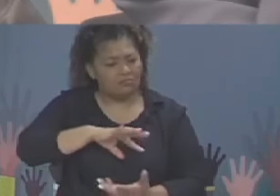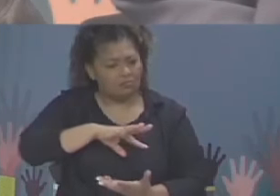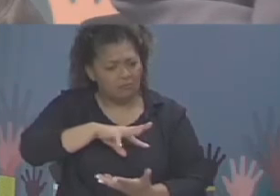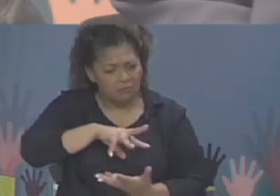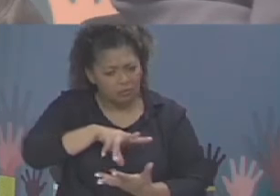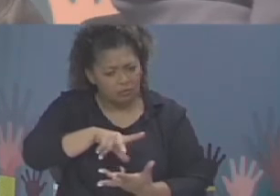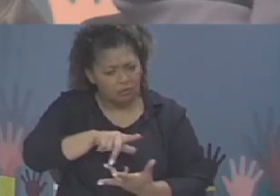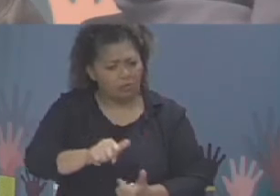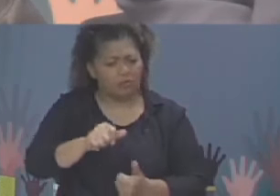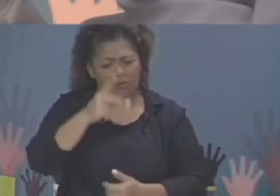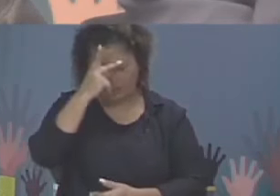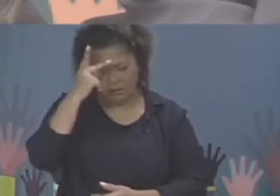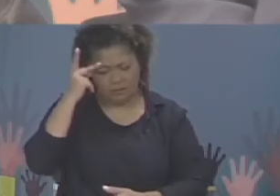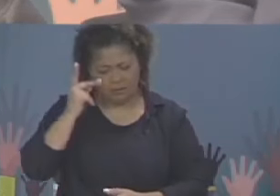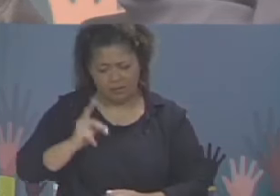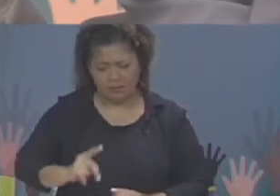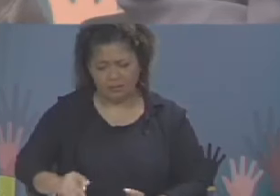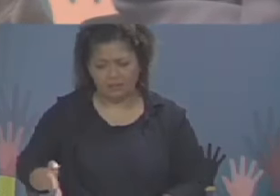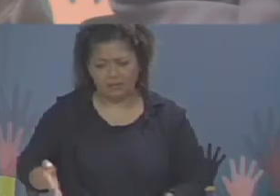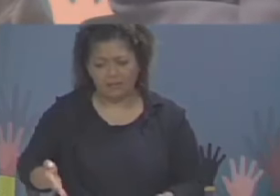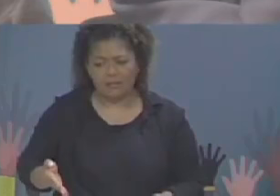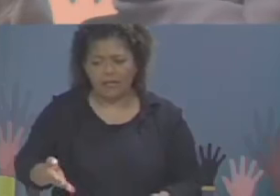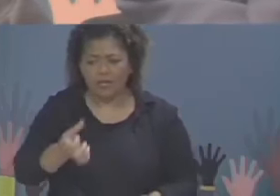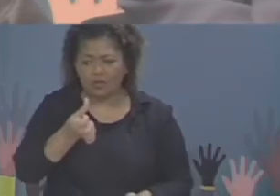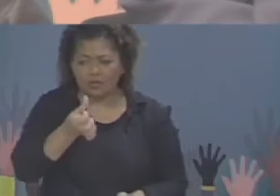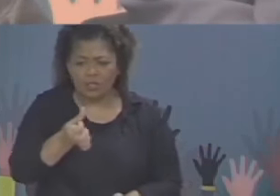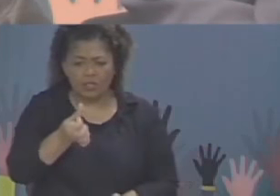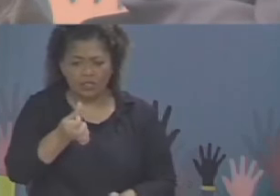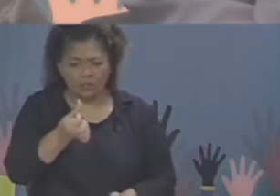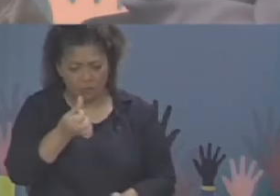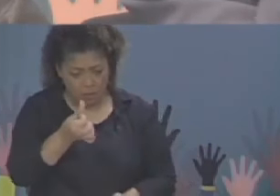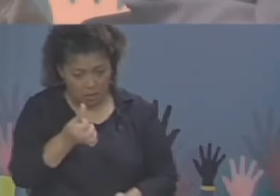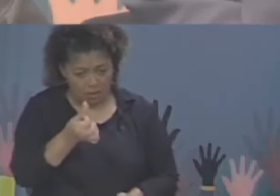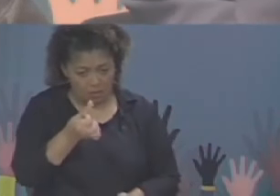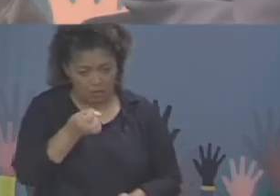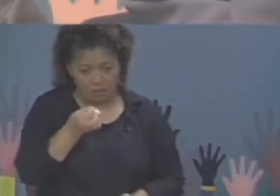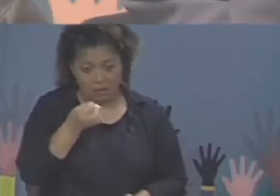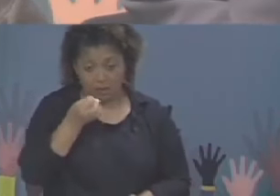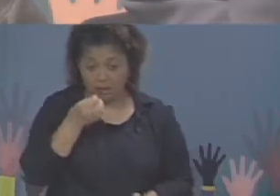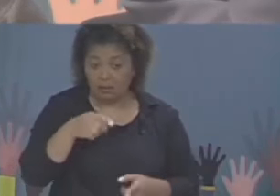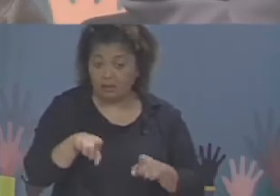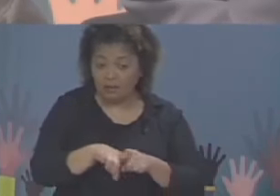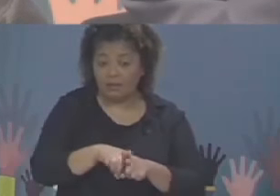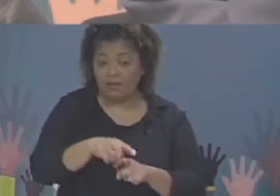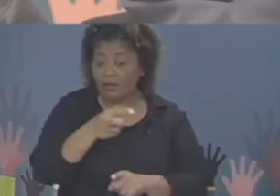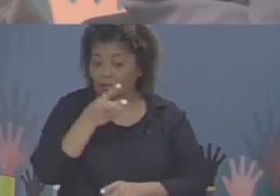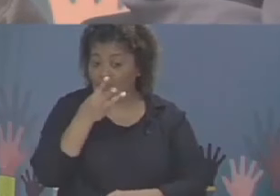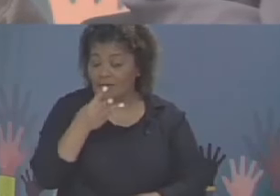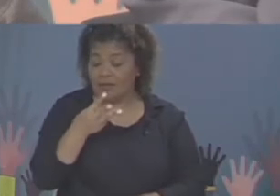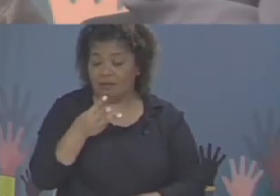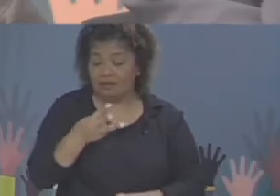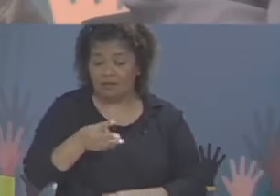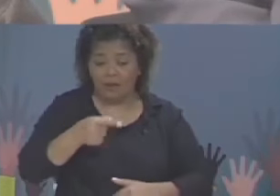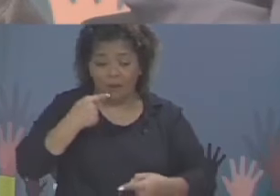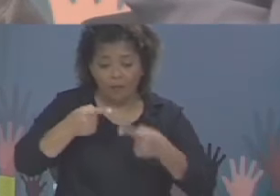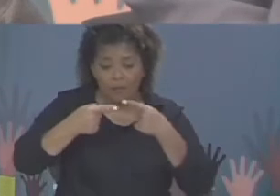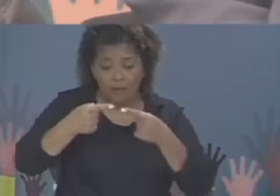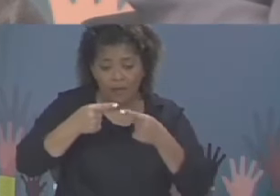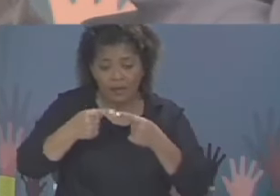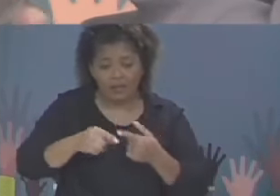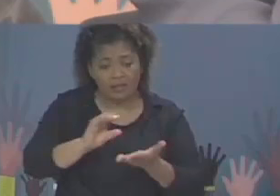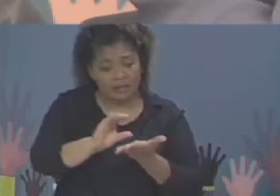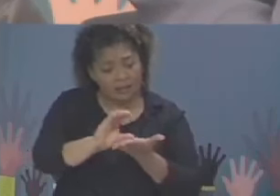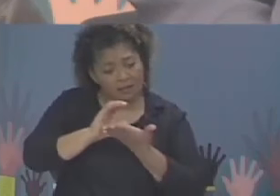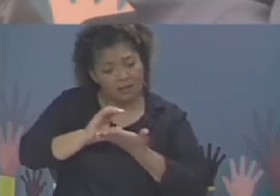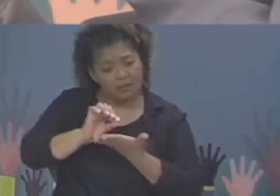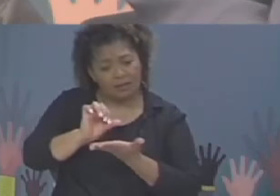promover, acima de tudo, pelo eixo 3, uma reforma ampla, jurídica, política e tributária dos conselhos, não só dos conselhos,